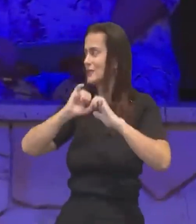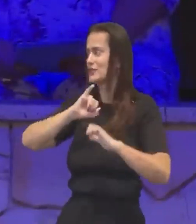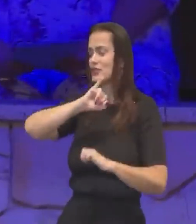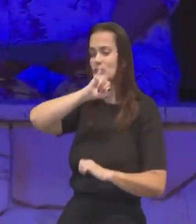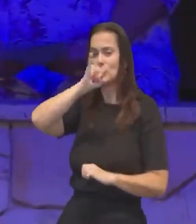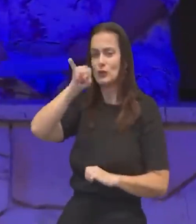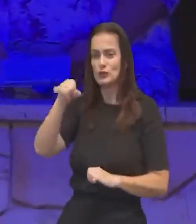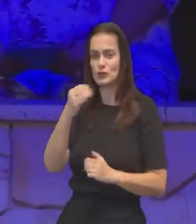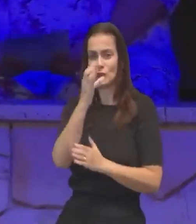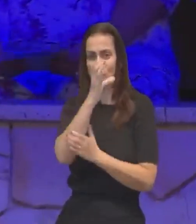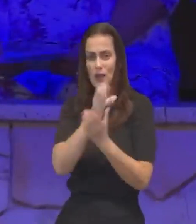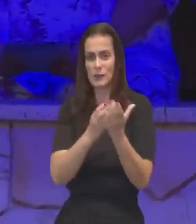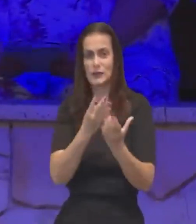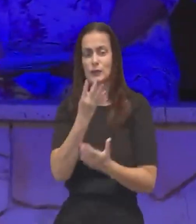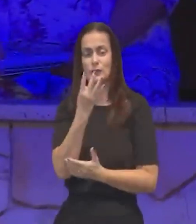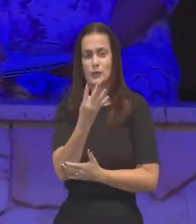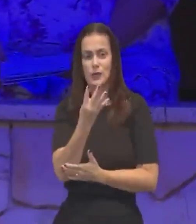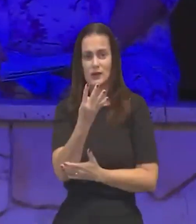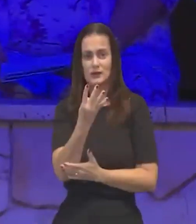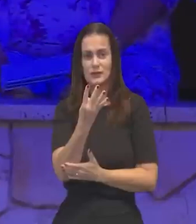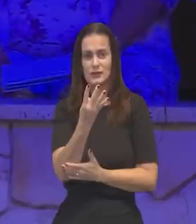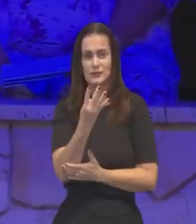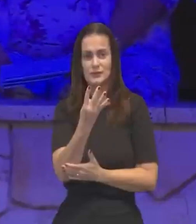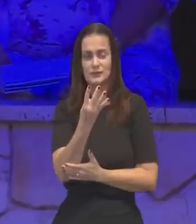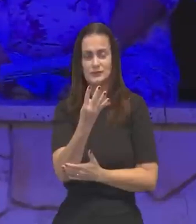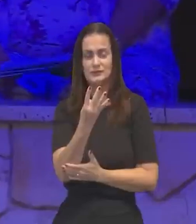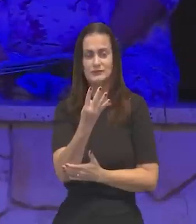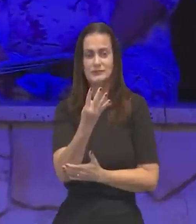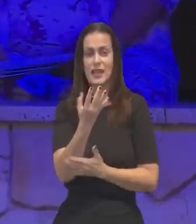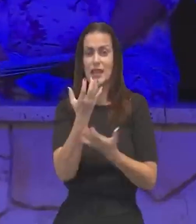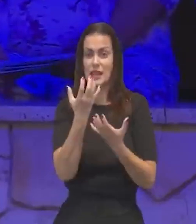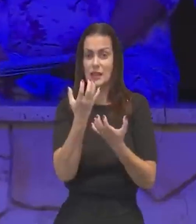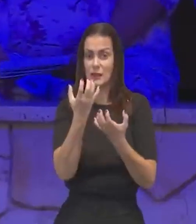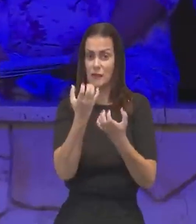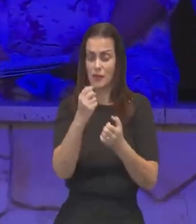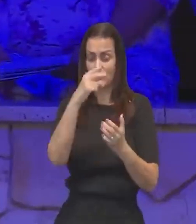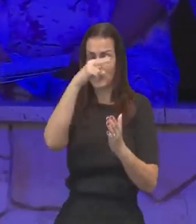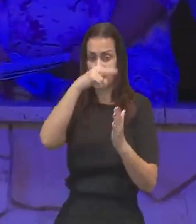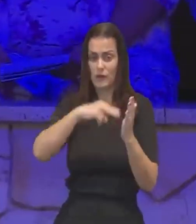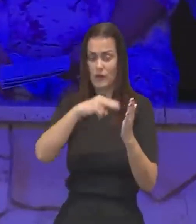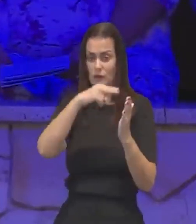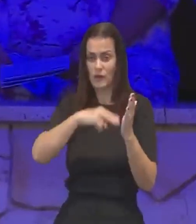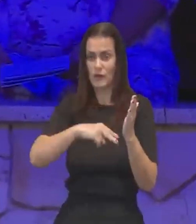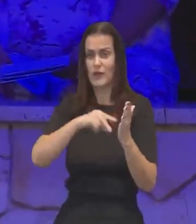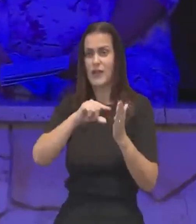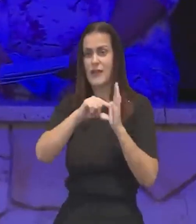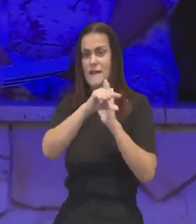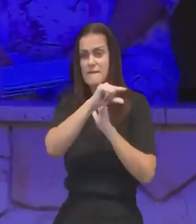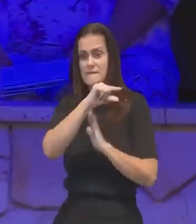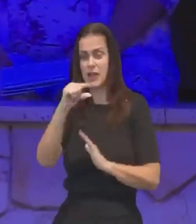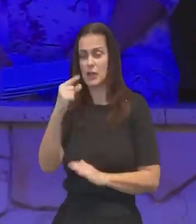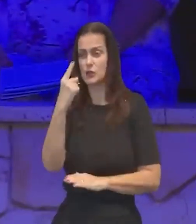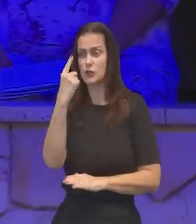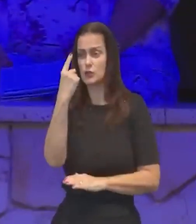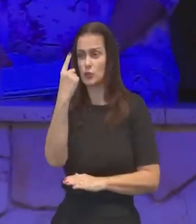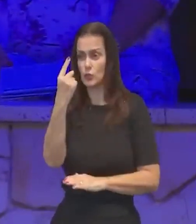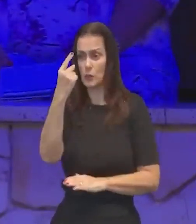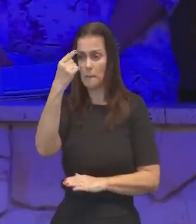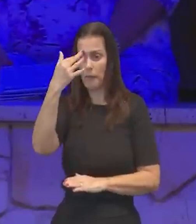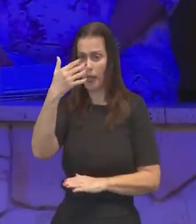no capítulo 4. Nós vamos fazer a leitura do verso 1 ao verso